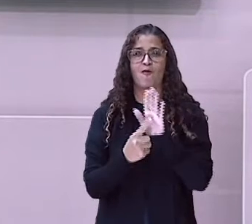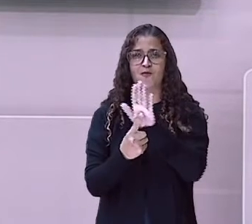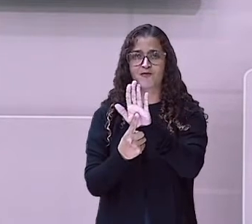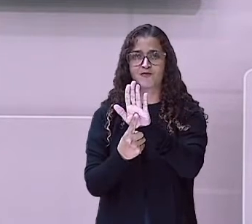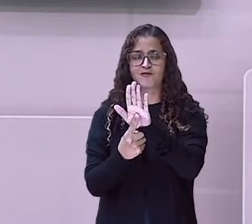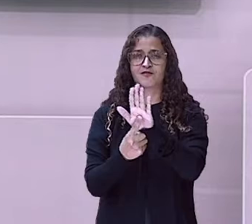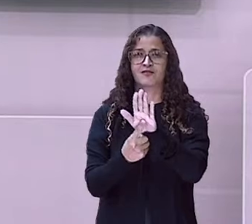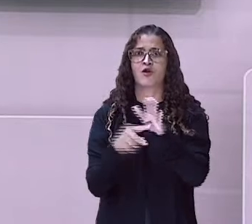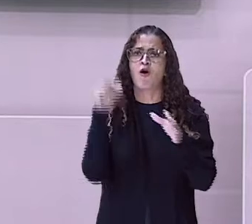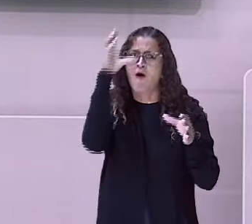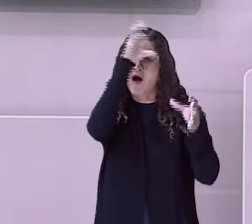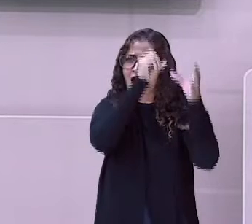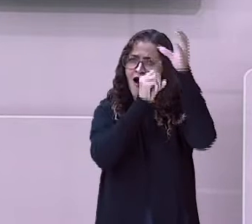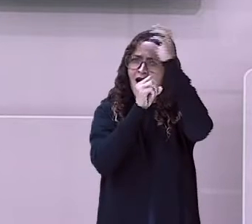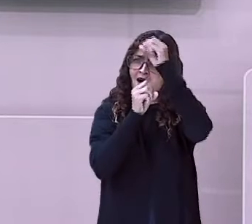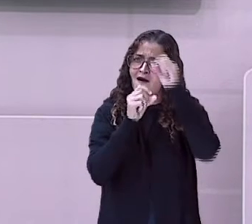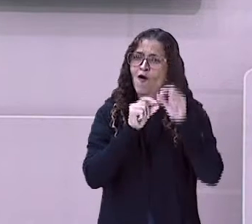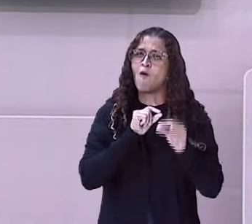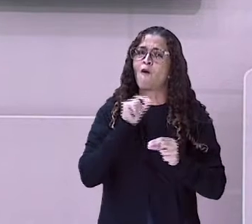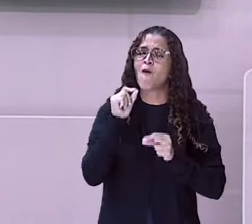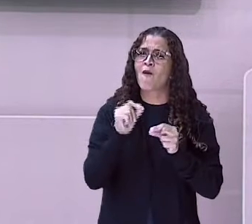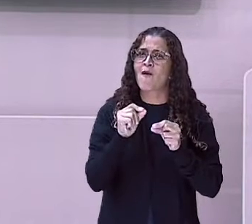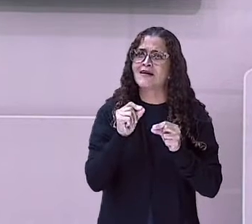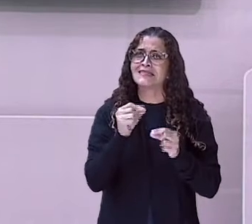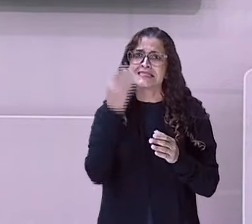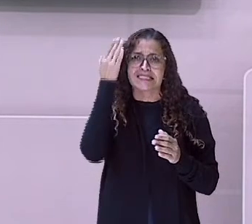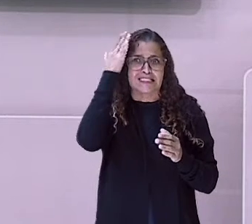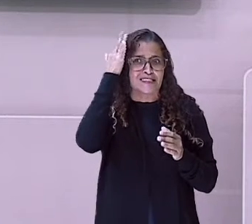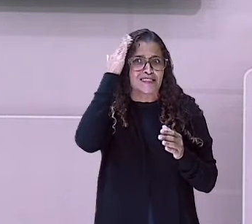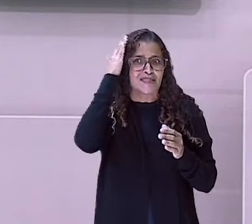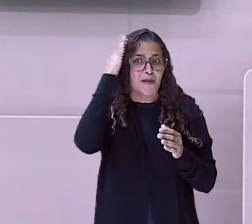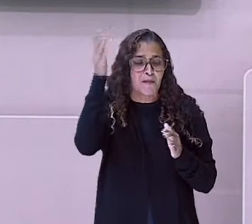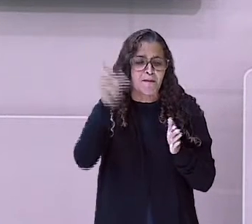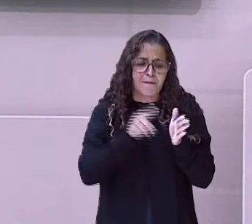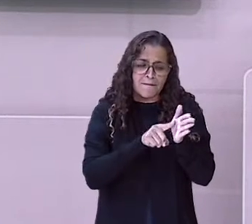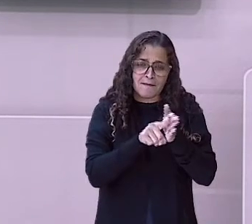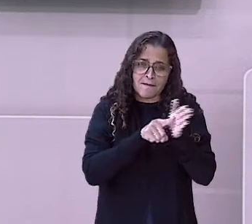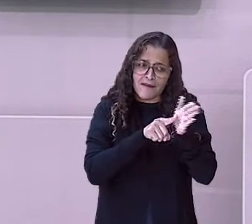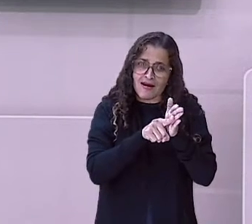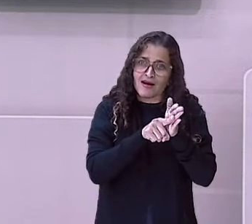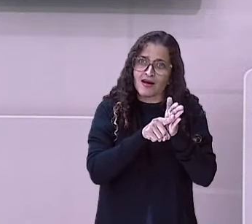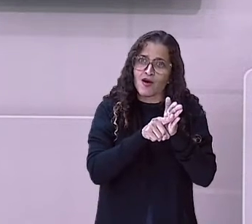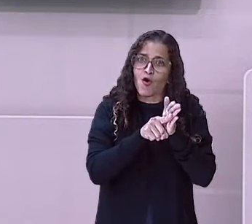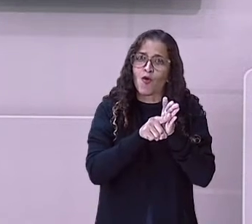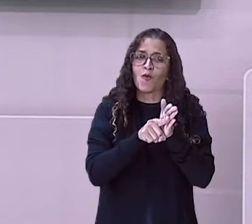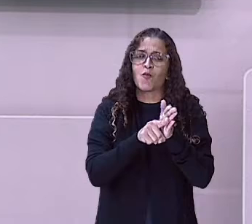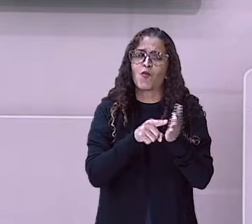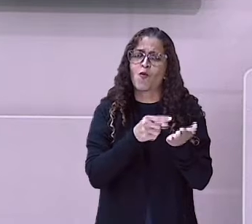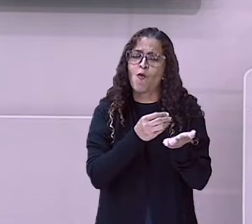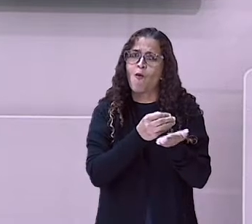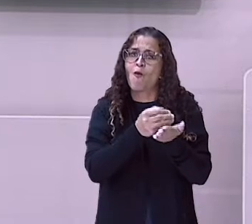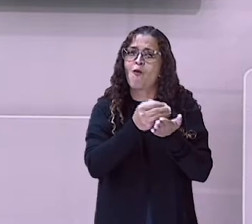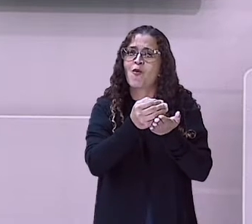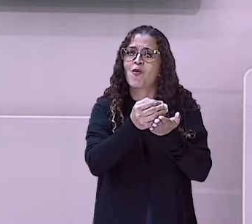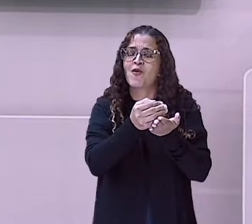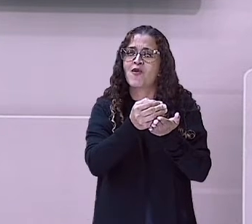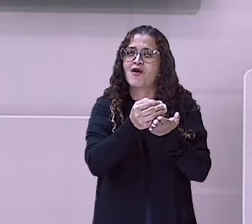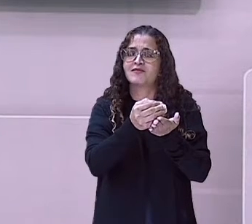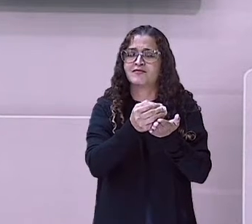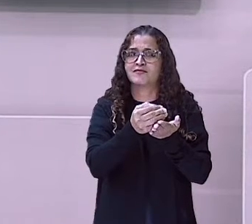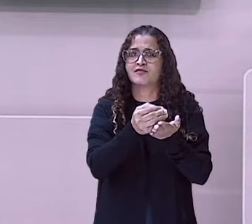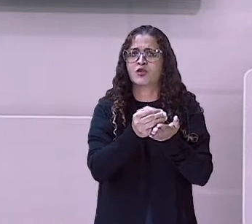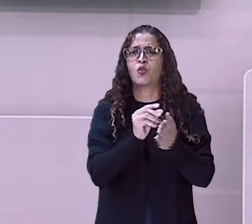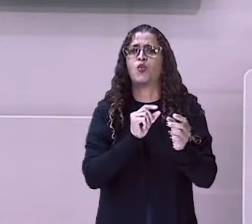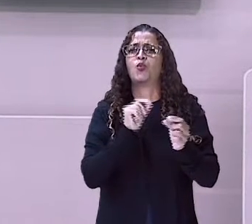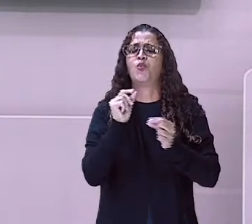vamos aprender a fazer a pesquisa a partir lá do início, aonde, como que eu vou coletar